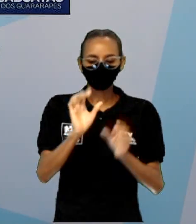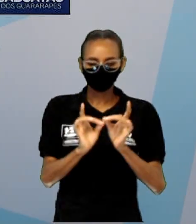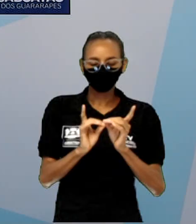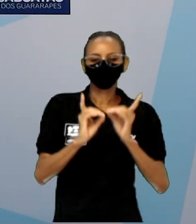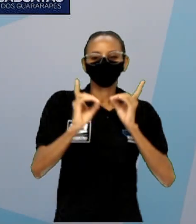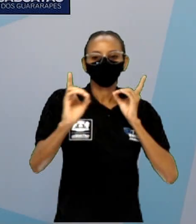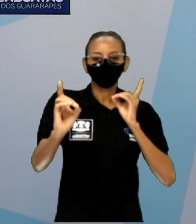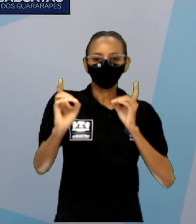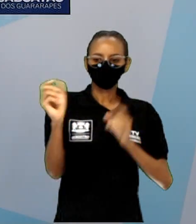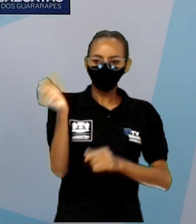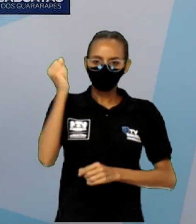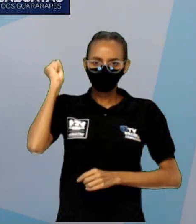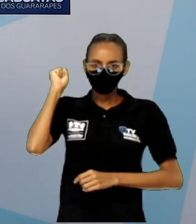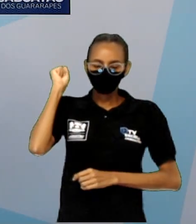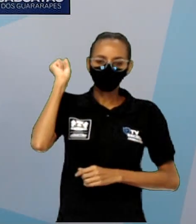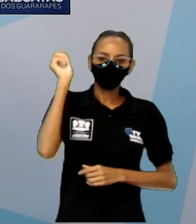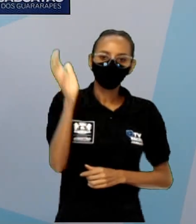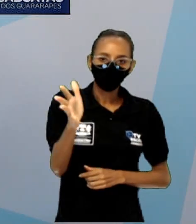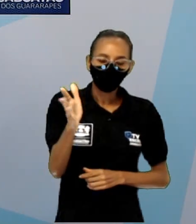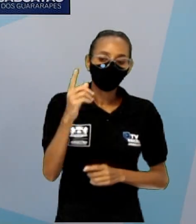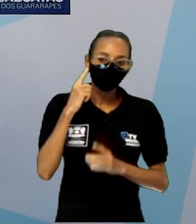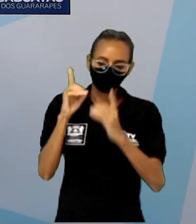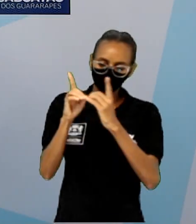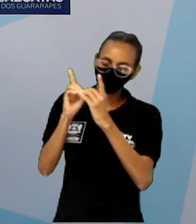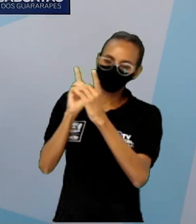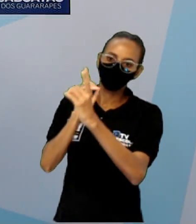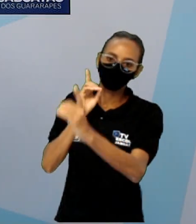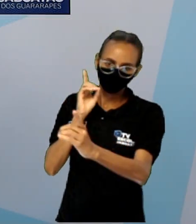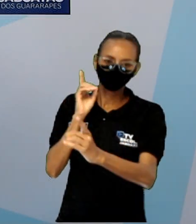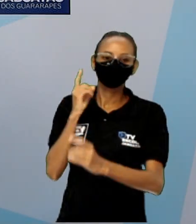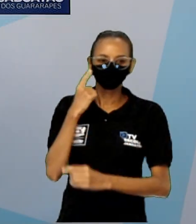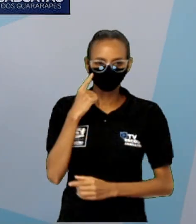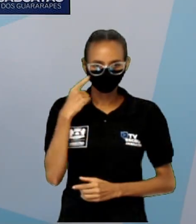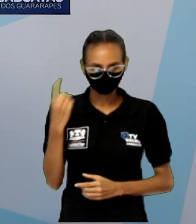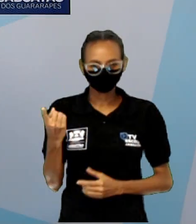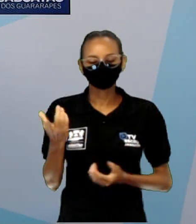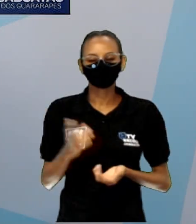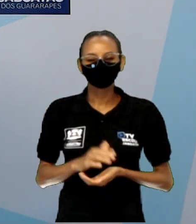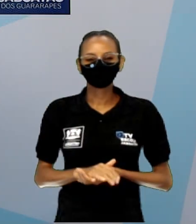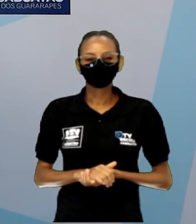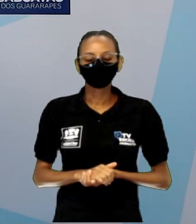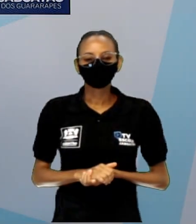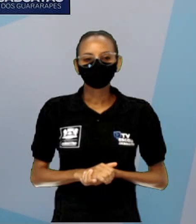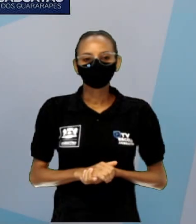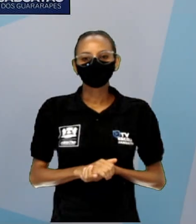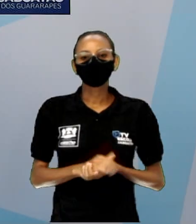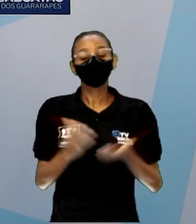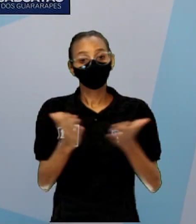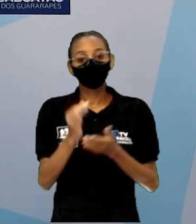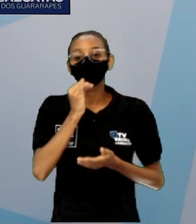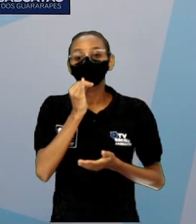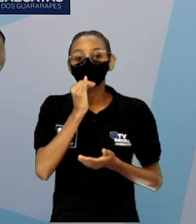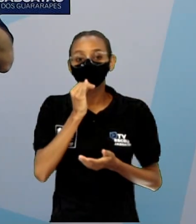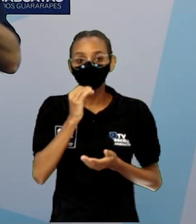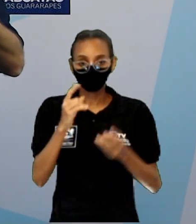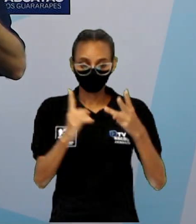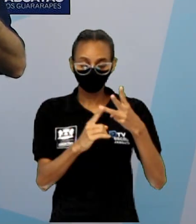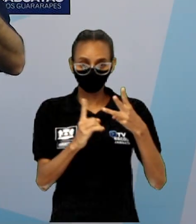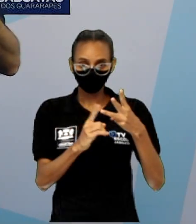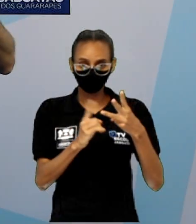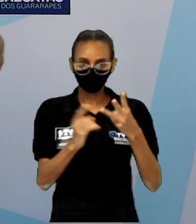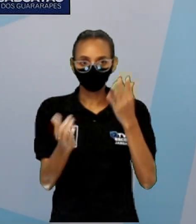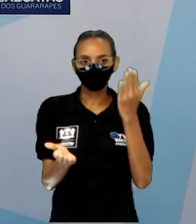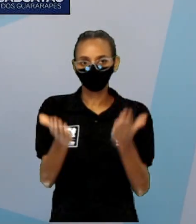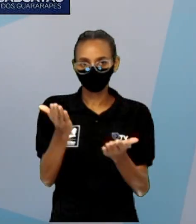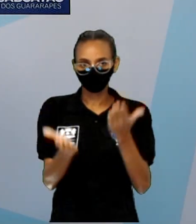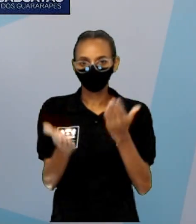chegou. Então ele está na distância a ser trabalhado. Vejam como o esporte e marca traz essa relação. Tá? Levantamento de peso, tá aí para vocês,